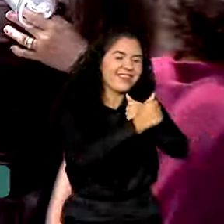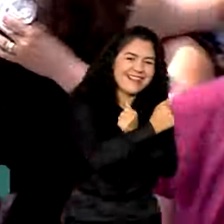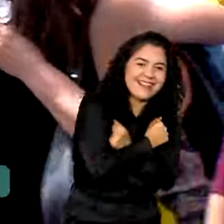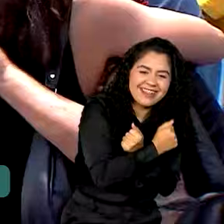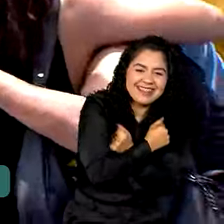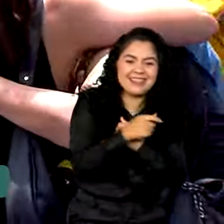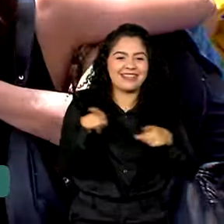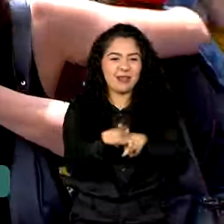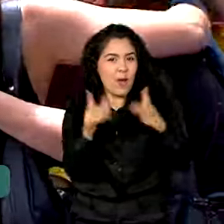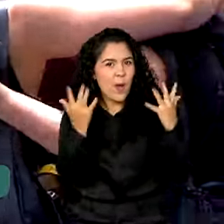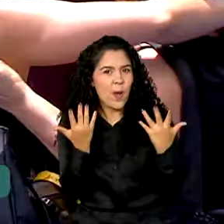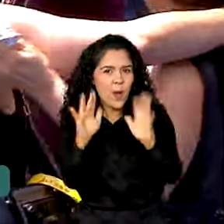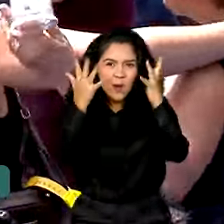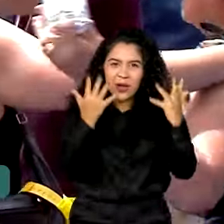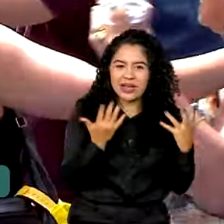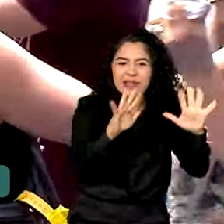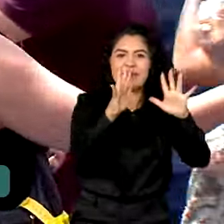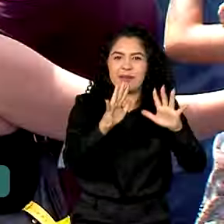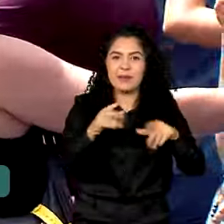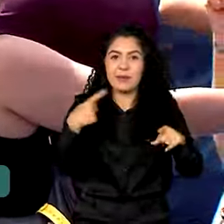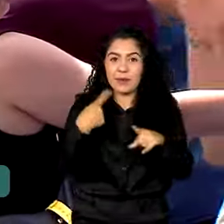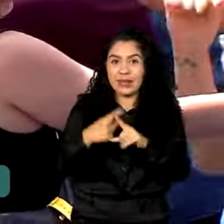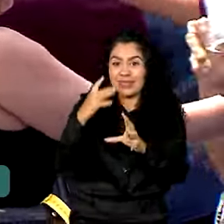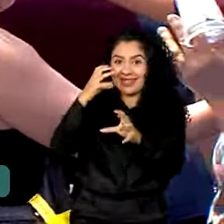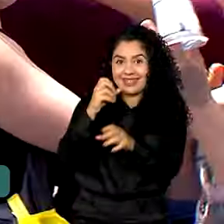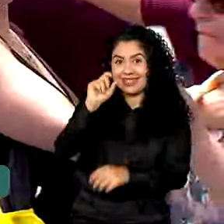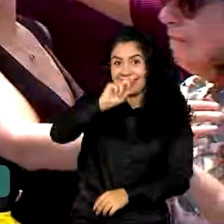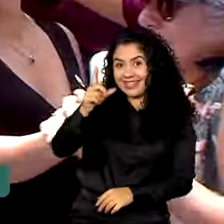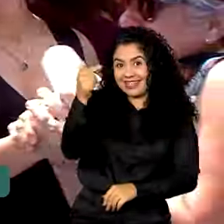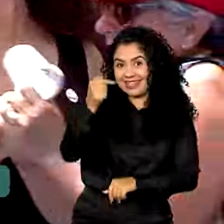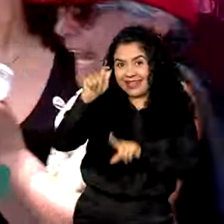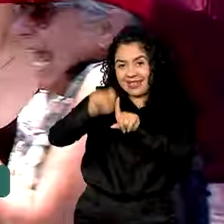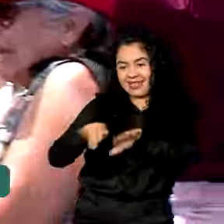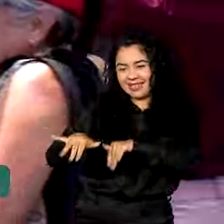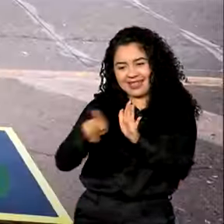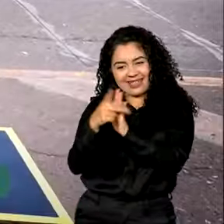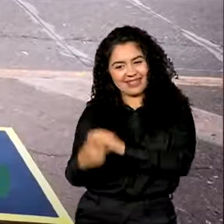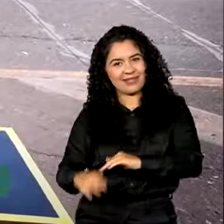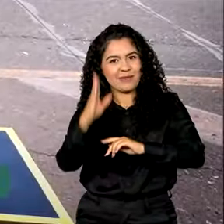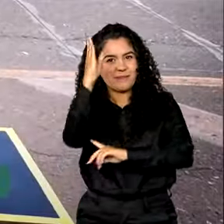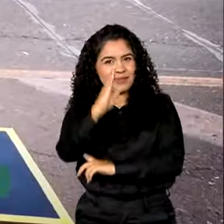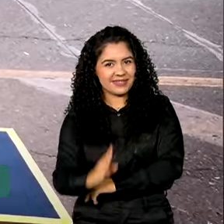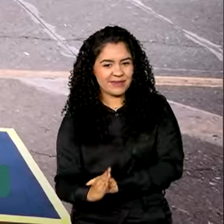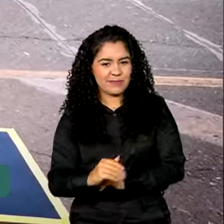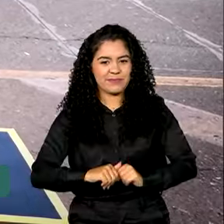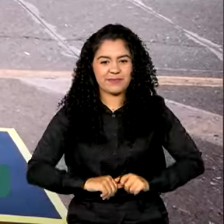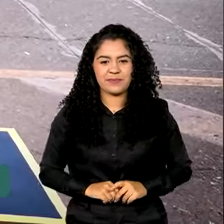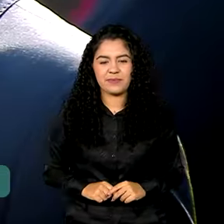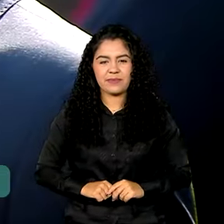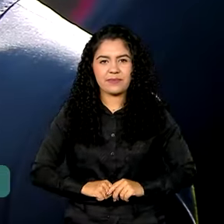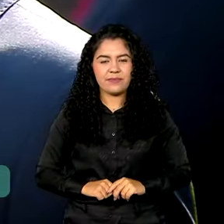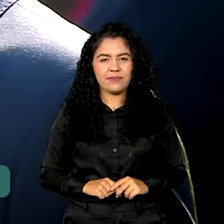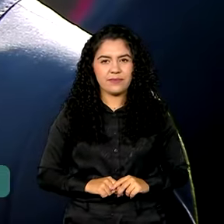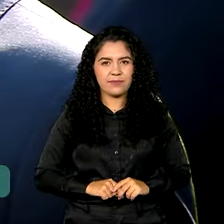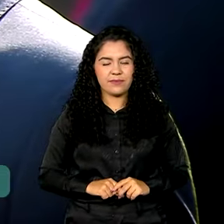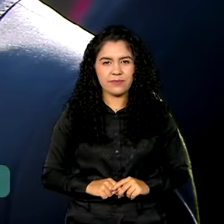e comemoração por mais um 7 de setembro do Brasil.